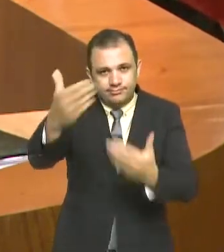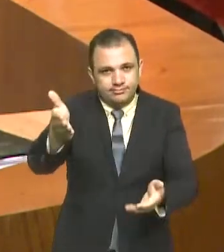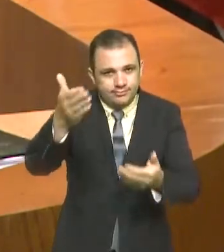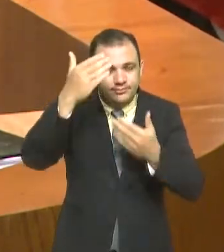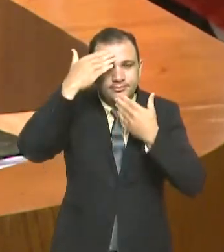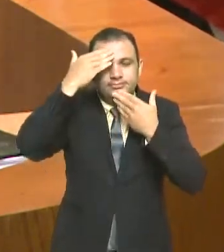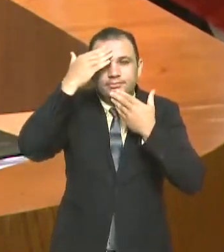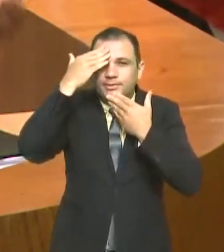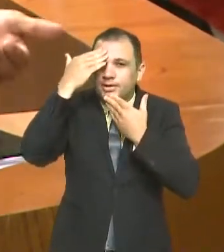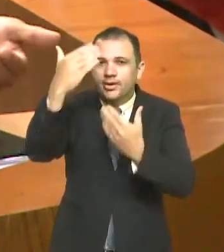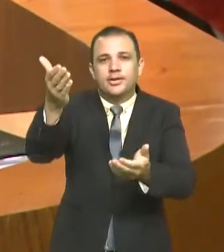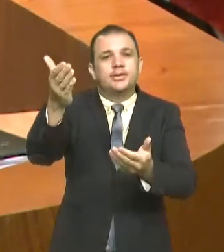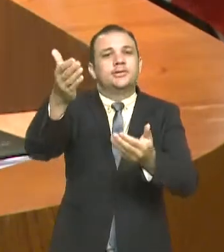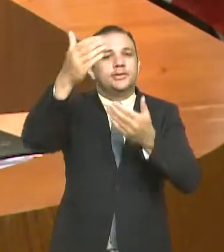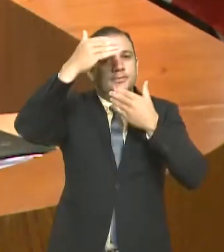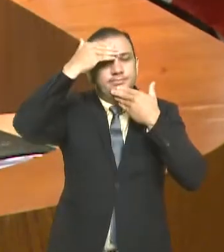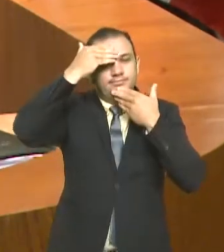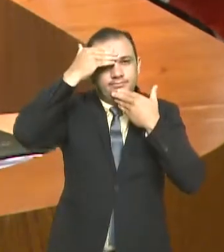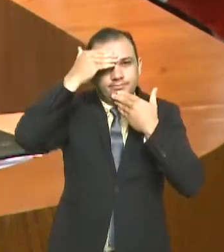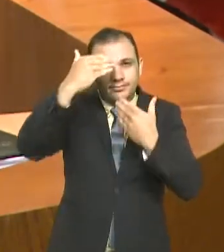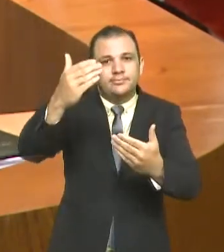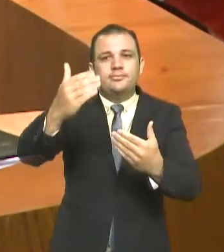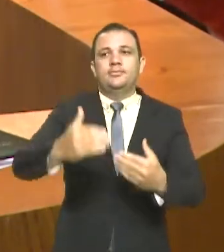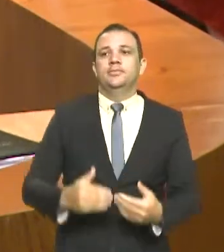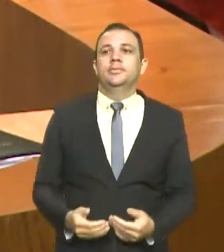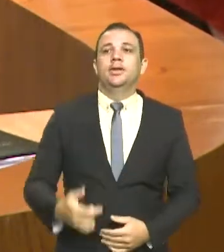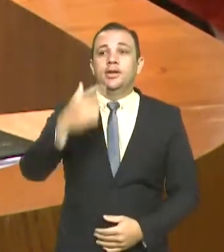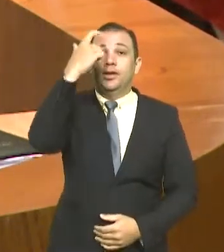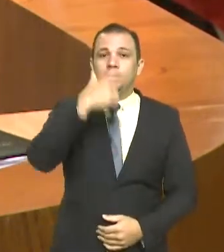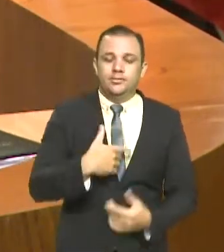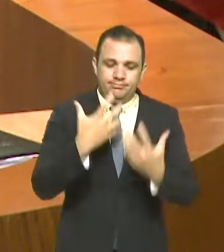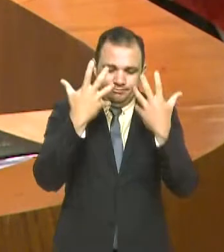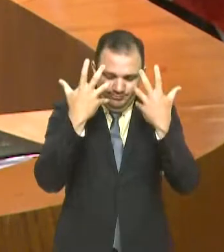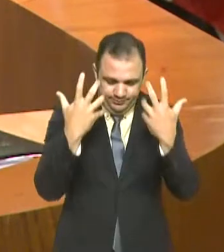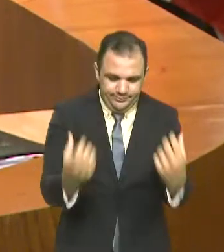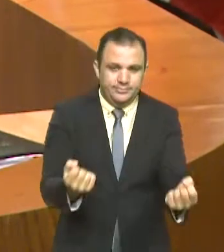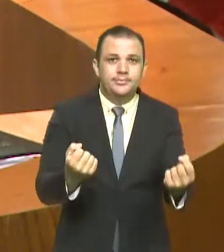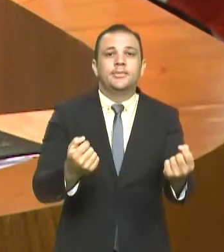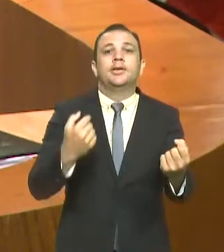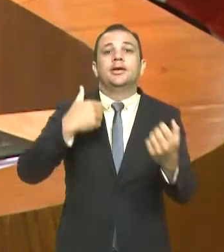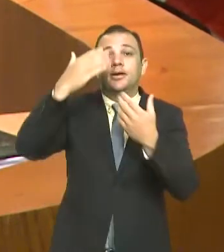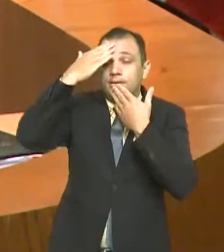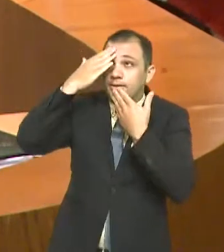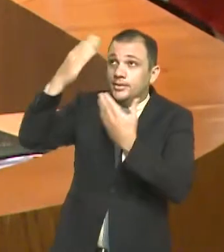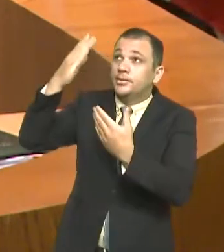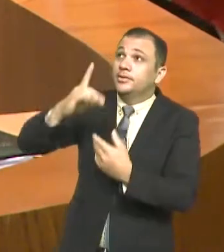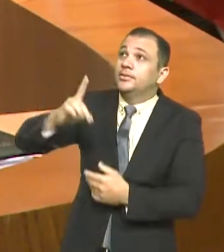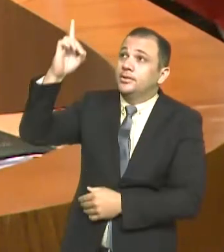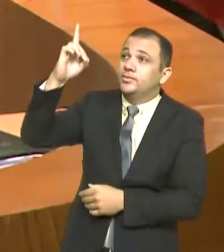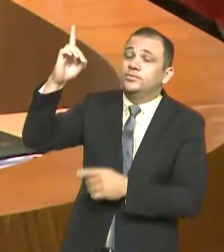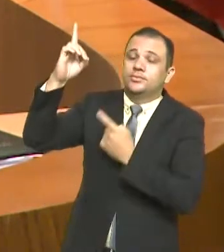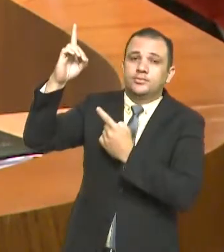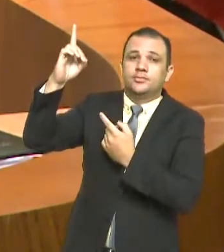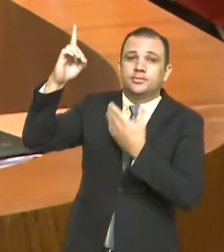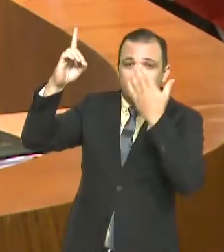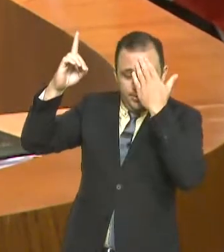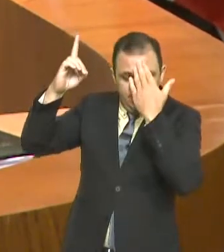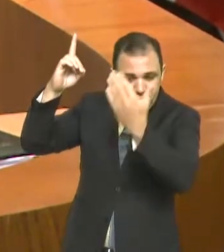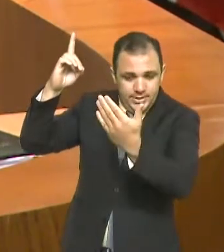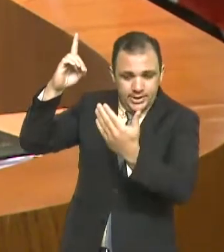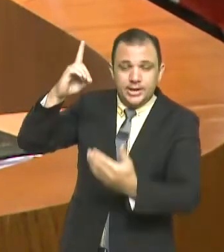gratidão, a minha gratidão, o meu reconhecimento a Deus. Deus,